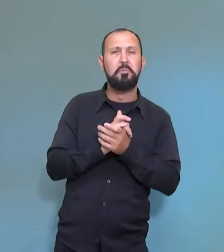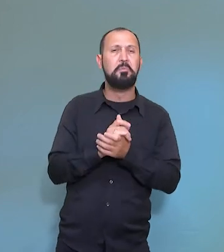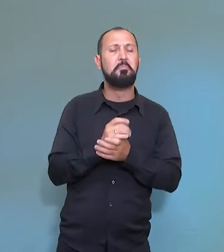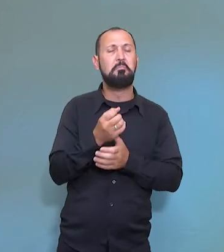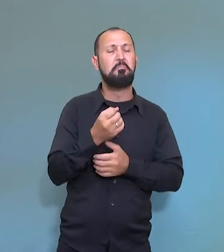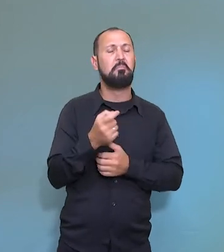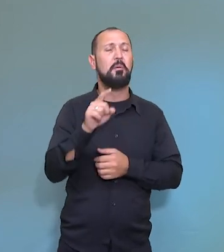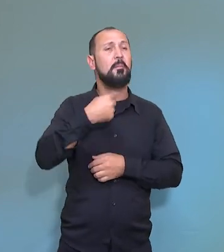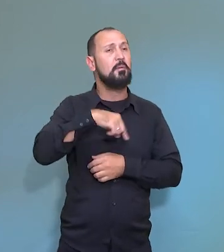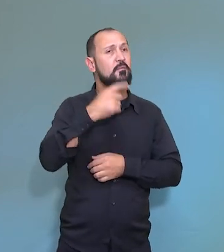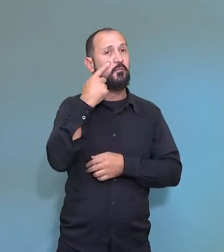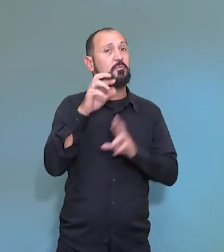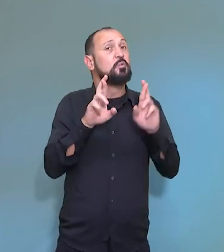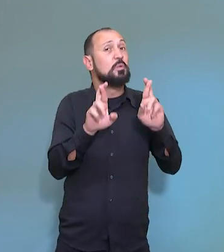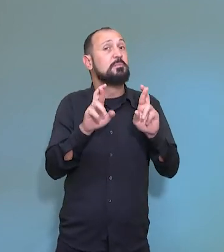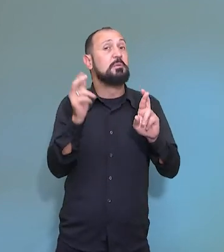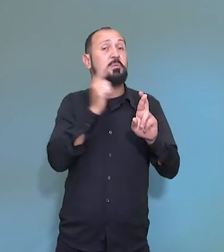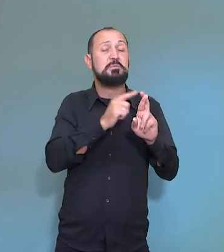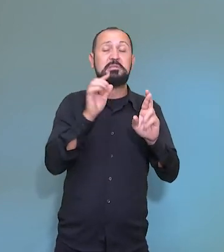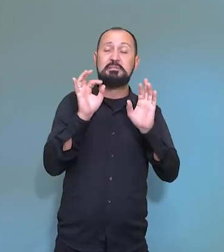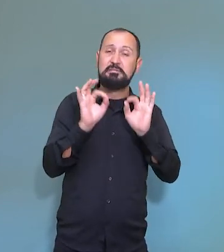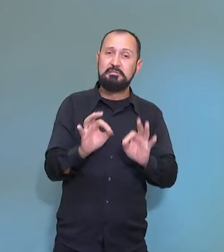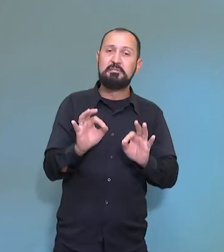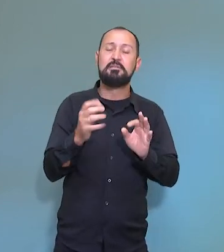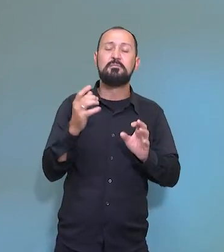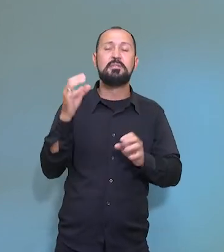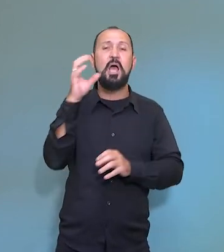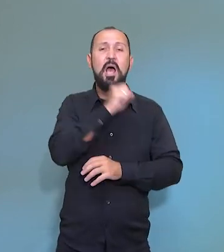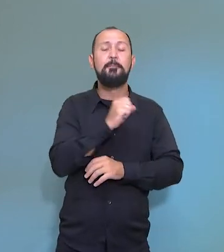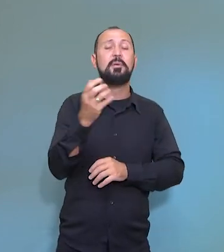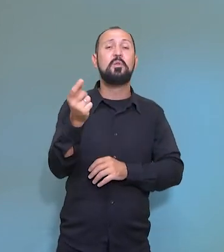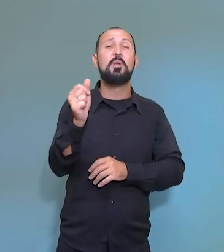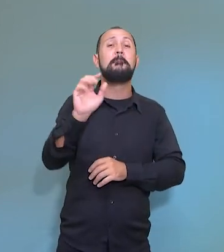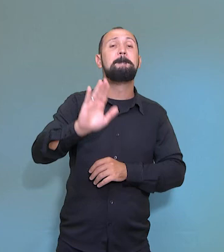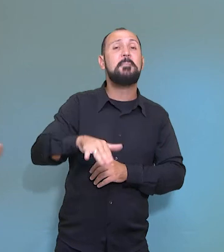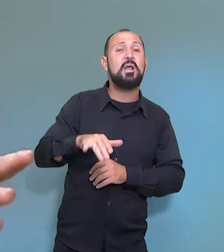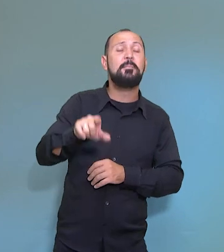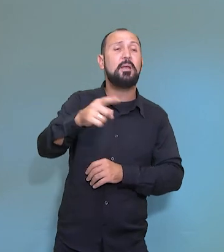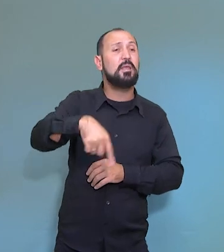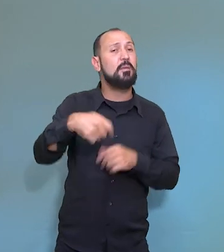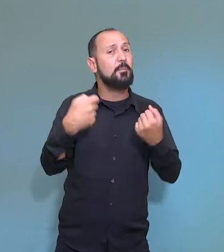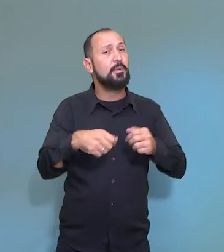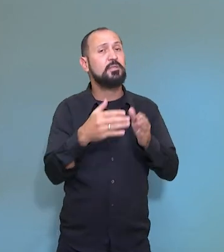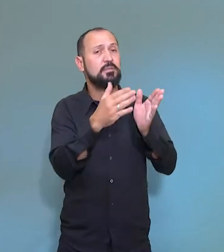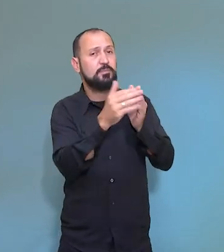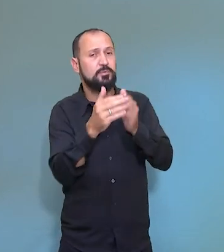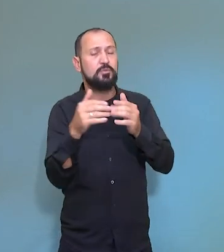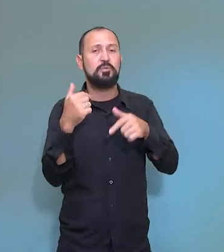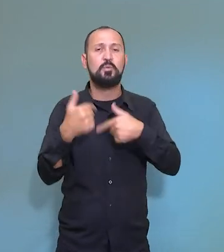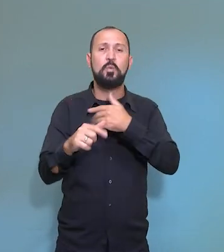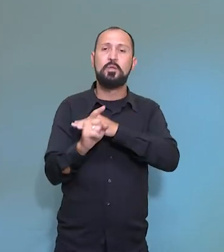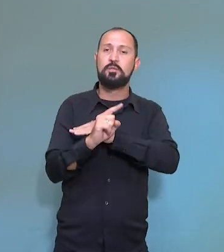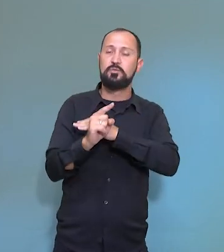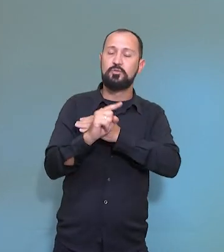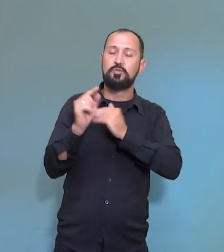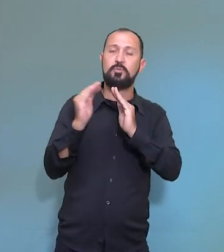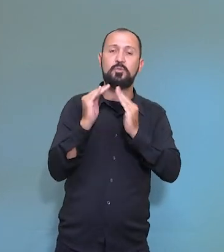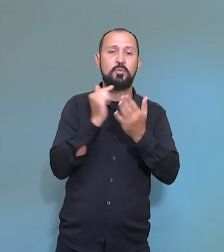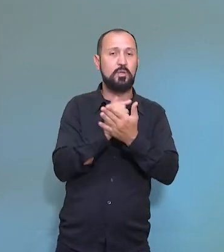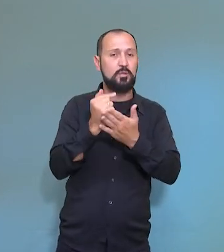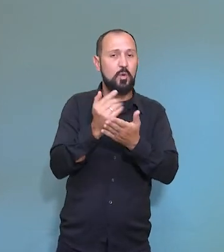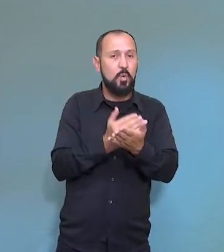boa, a gente espera que isso de fato se cumpra e fique mais barato e mais rápido para quem depende de algum serviço